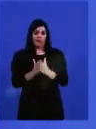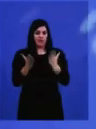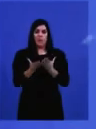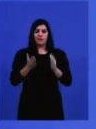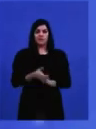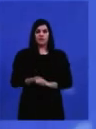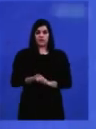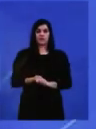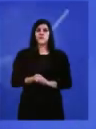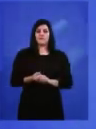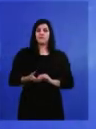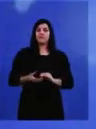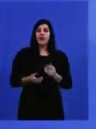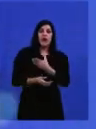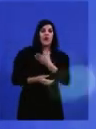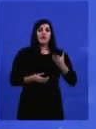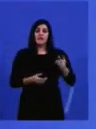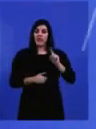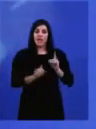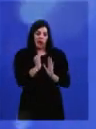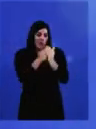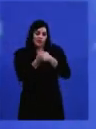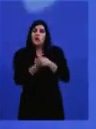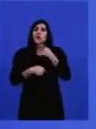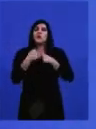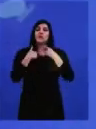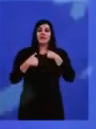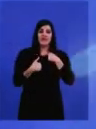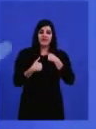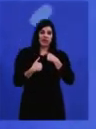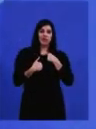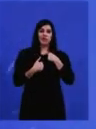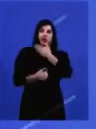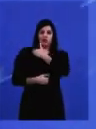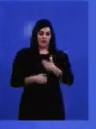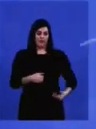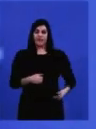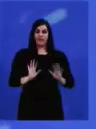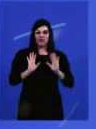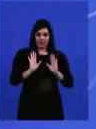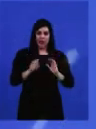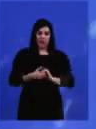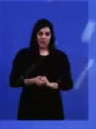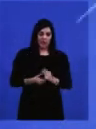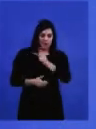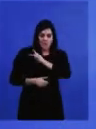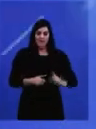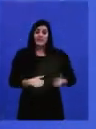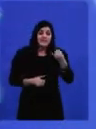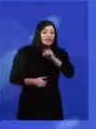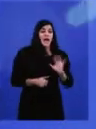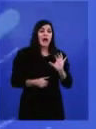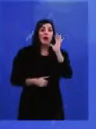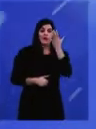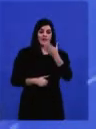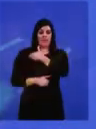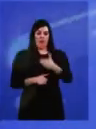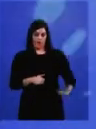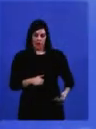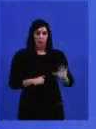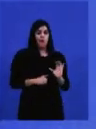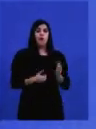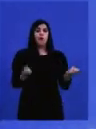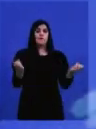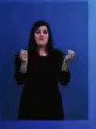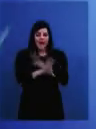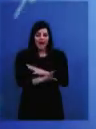Fecha aspas. O senhor não esconde o seu desejo de ser presidente. O senhor confirma que, se um dia for presidente da República, vai acabar com o